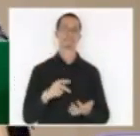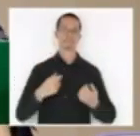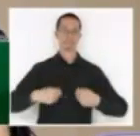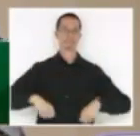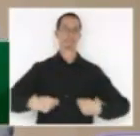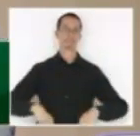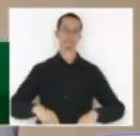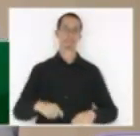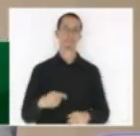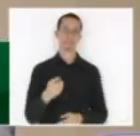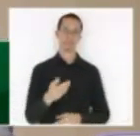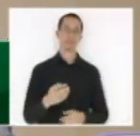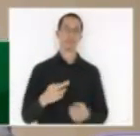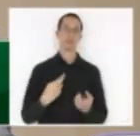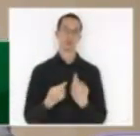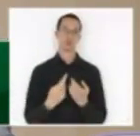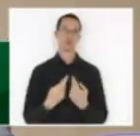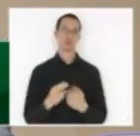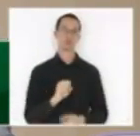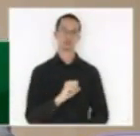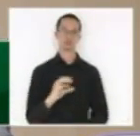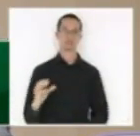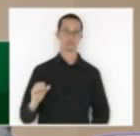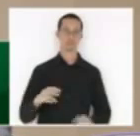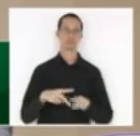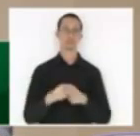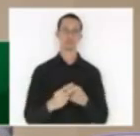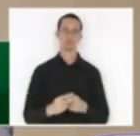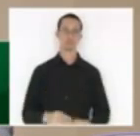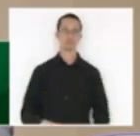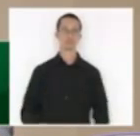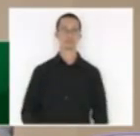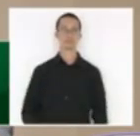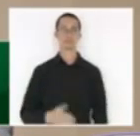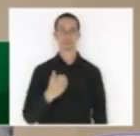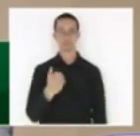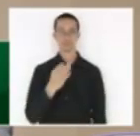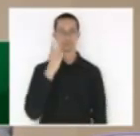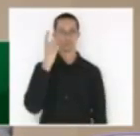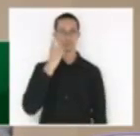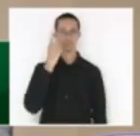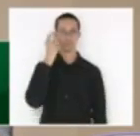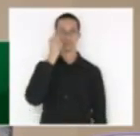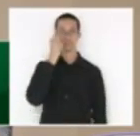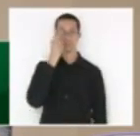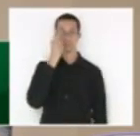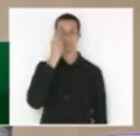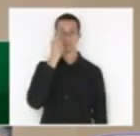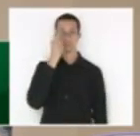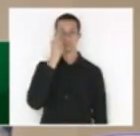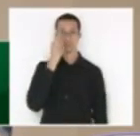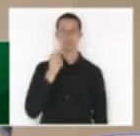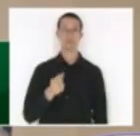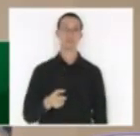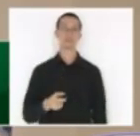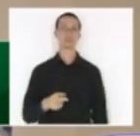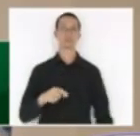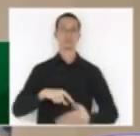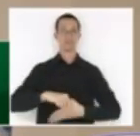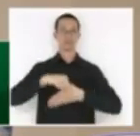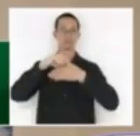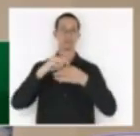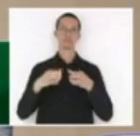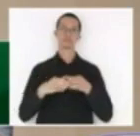às nossas rodovias. Próximo orador inscrito é o deputado César Valduga, líder do PCdoB,